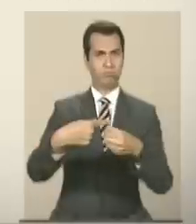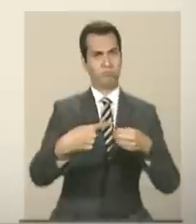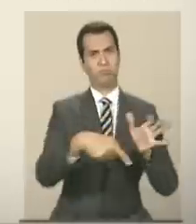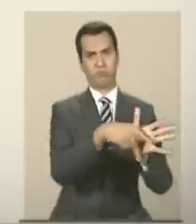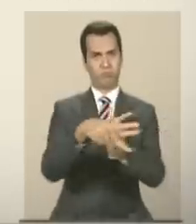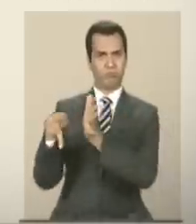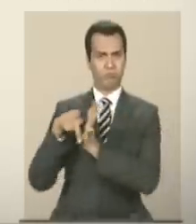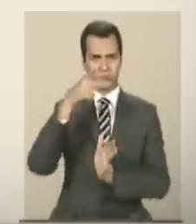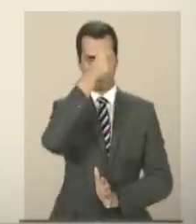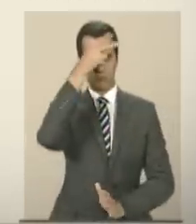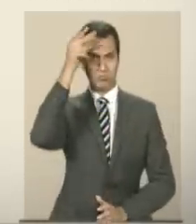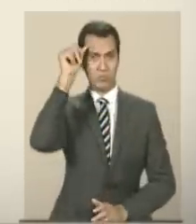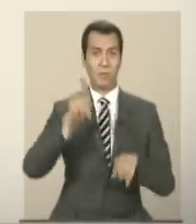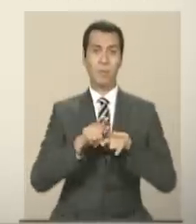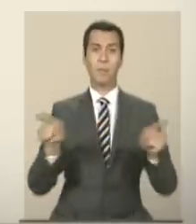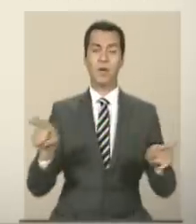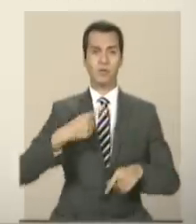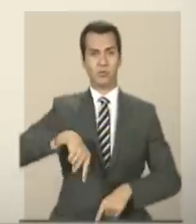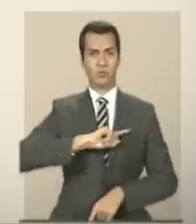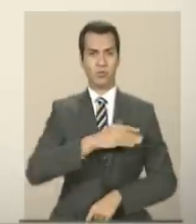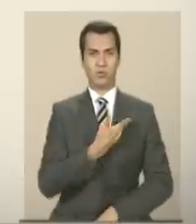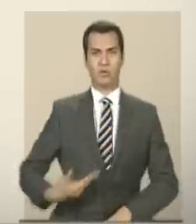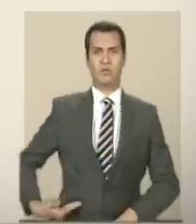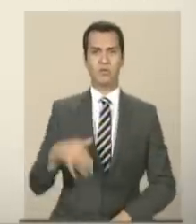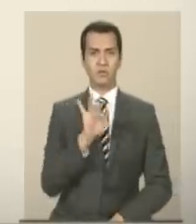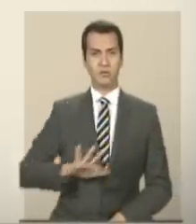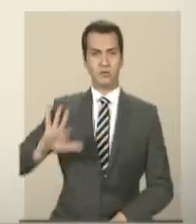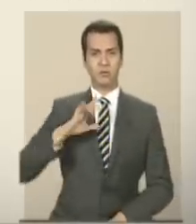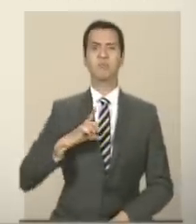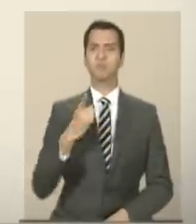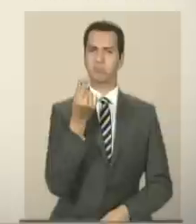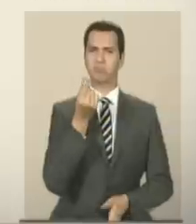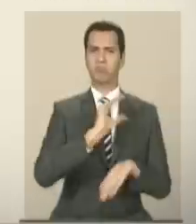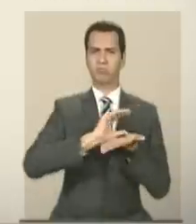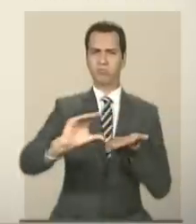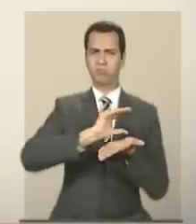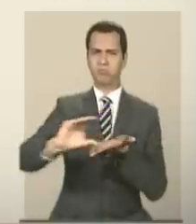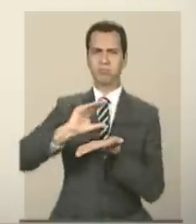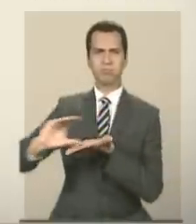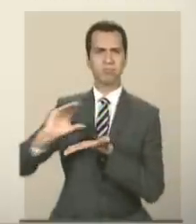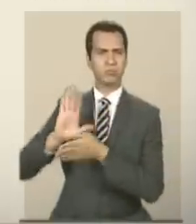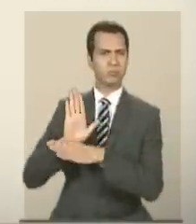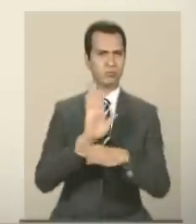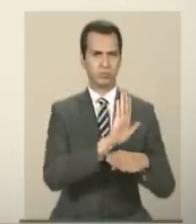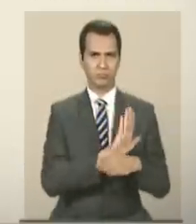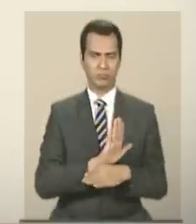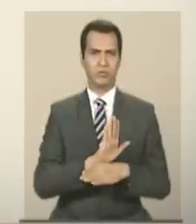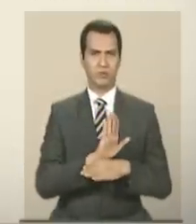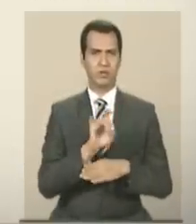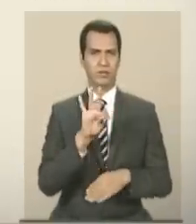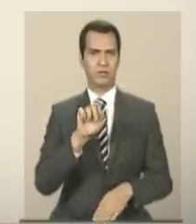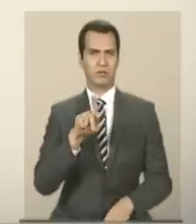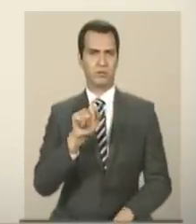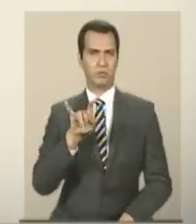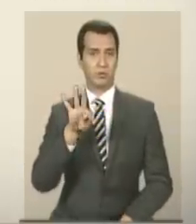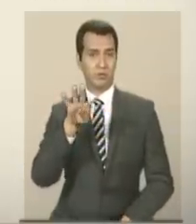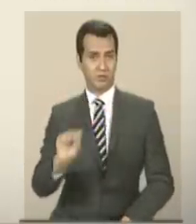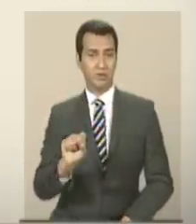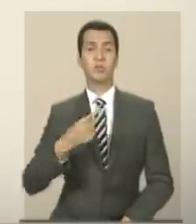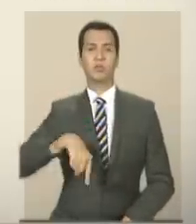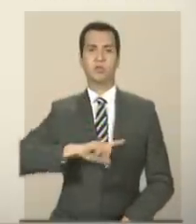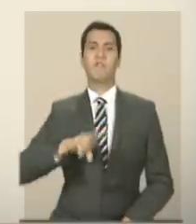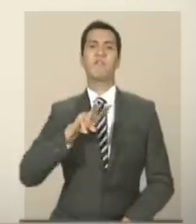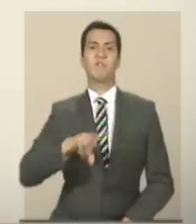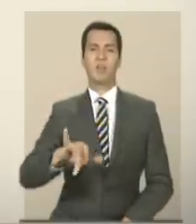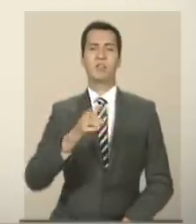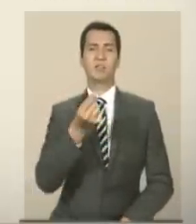governo federal está investindo fortemente nessa área. Nós vamos investir 30 bilhões de reais em